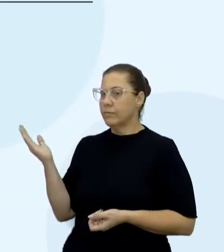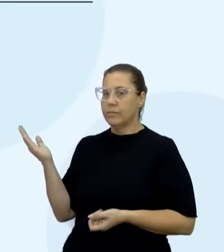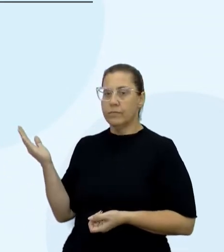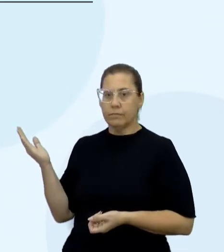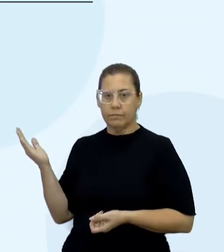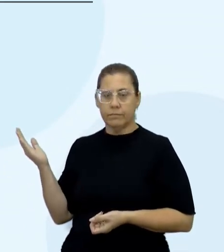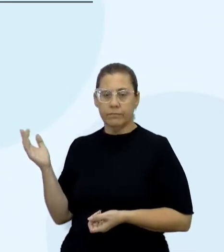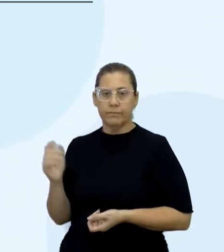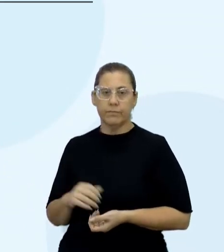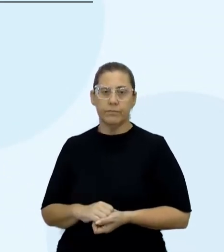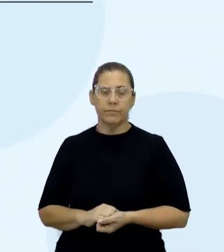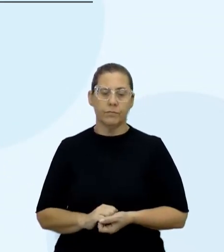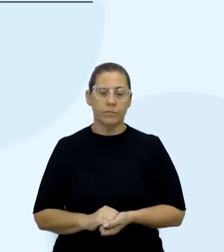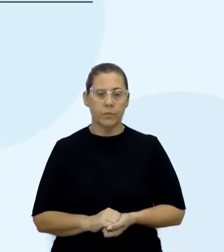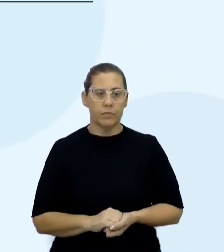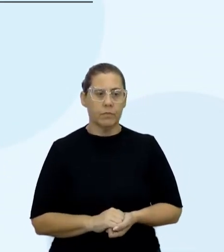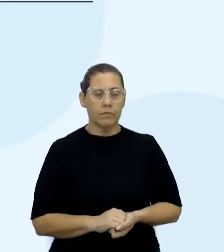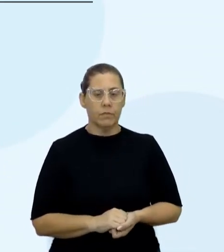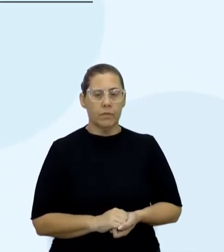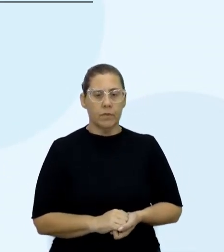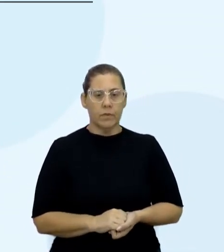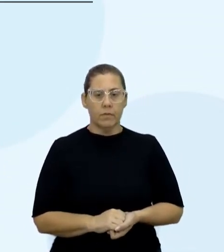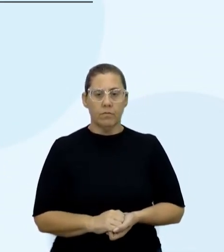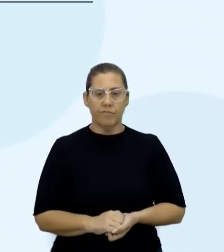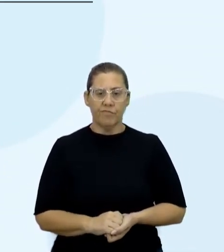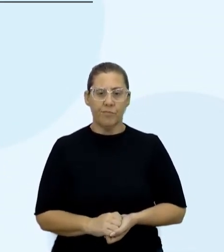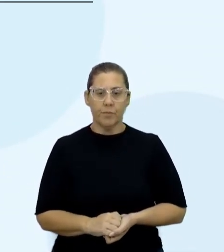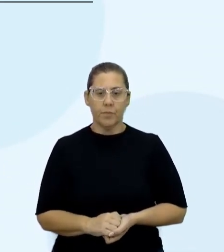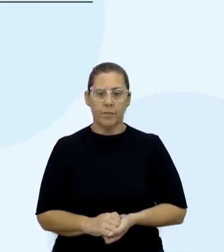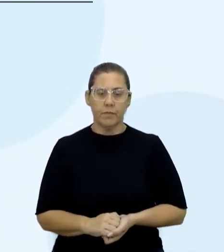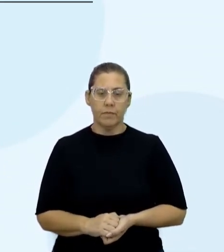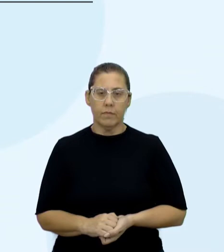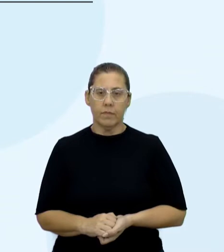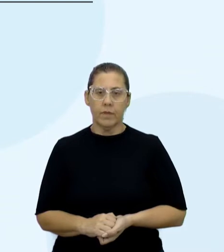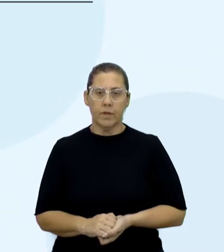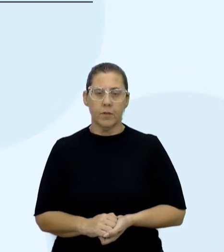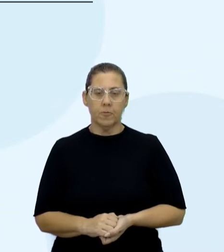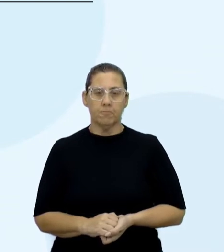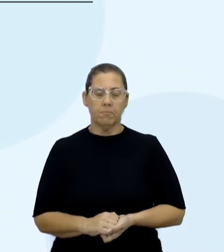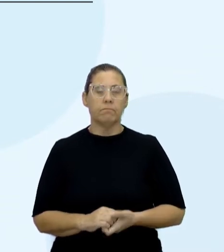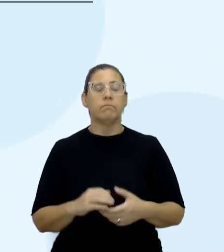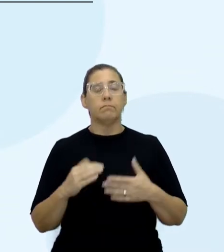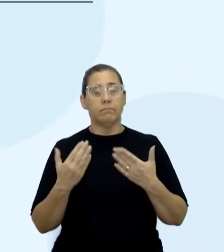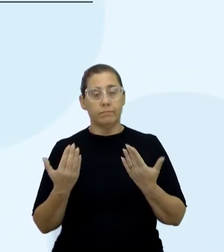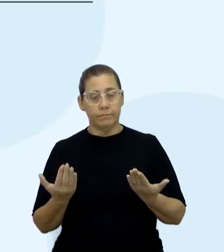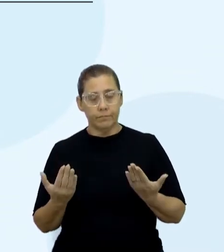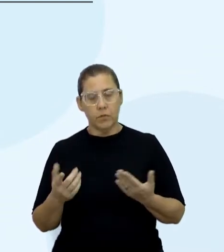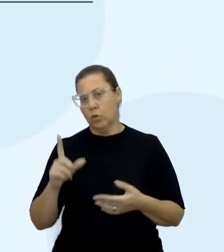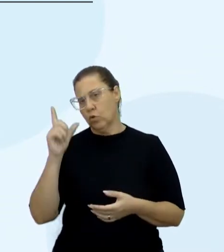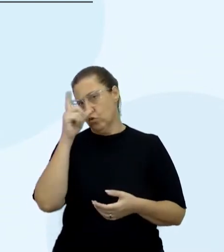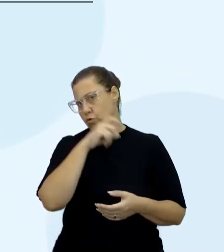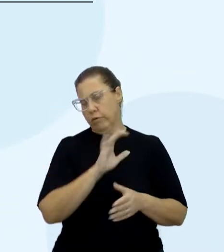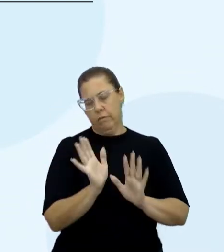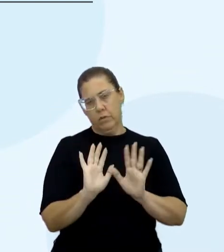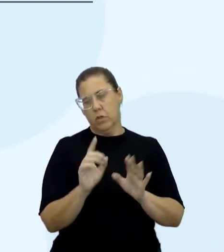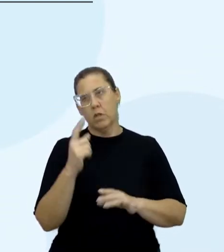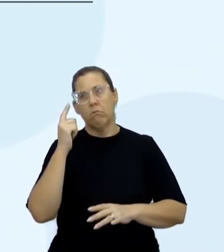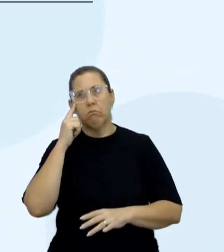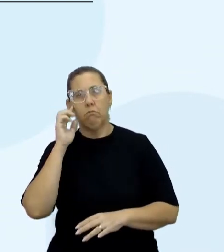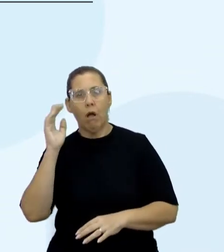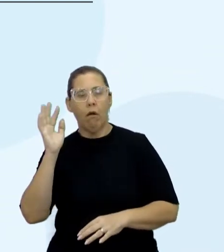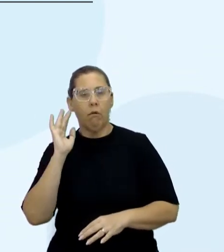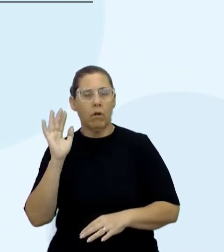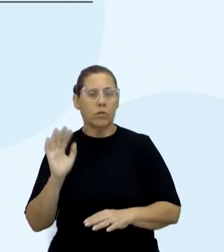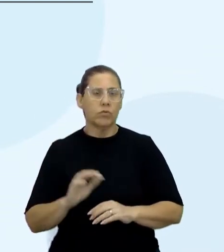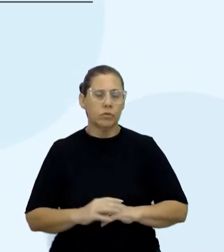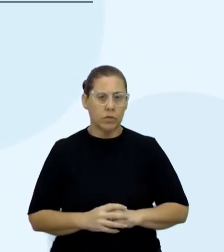Dentro do espelho. Dentro do espelho, logo, não é difícil a gente imaginar isso